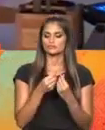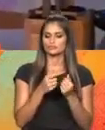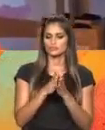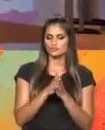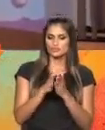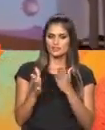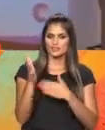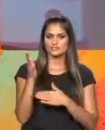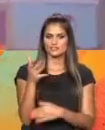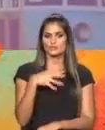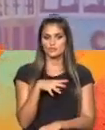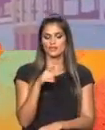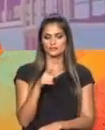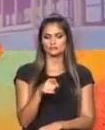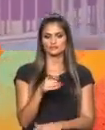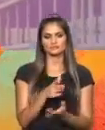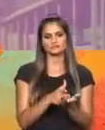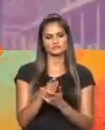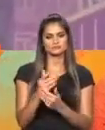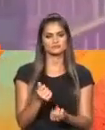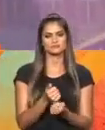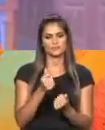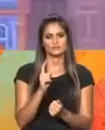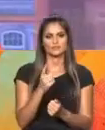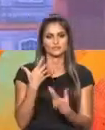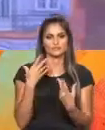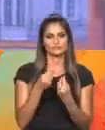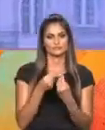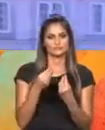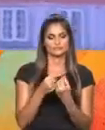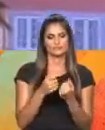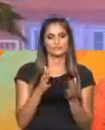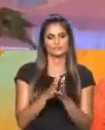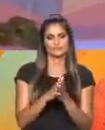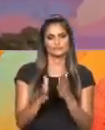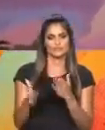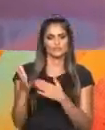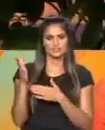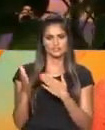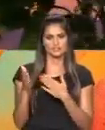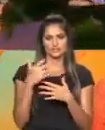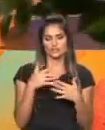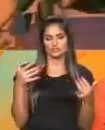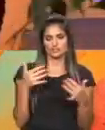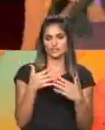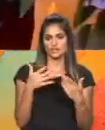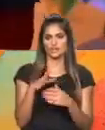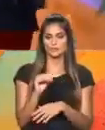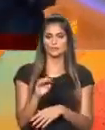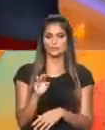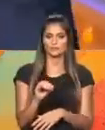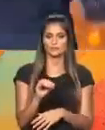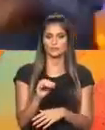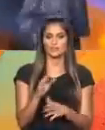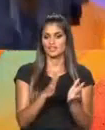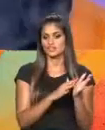dançam, quero esse astral em cima, por isso venham todos para o baile da concertina. Agora bate o pé e as